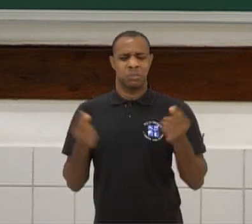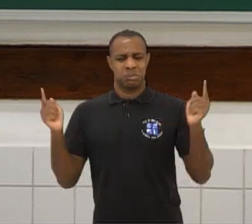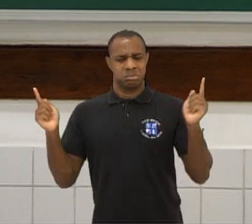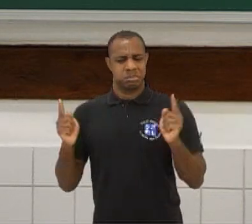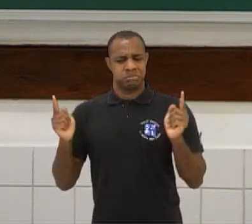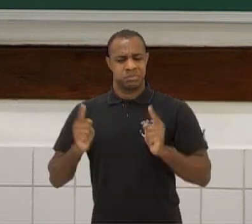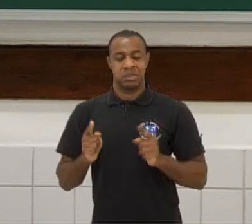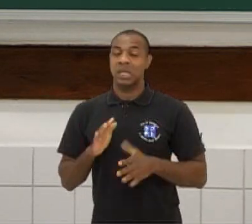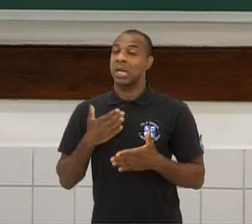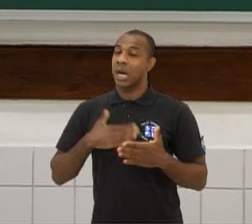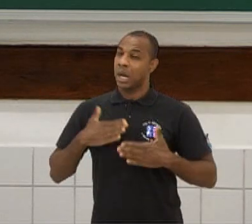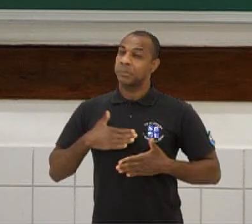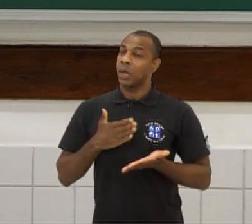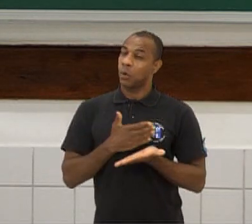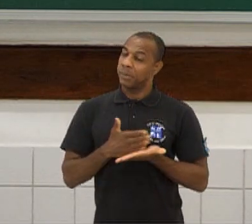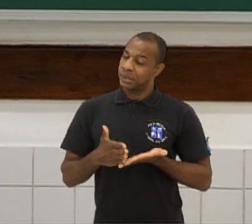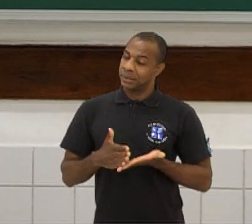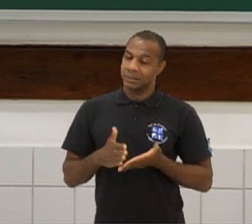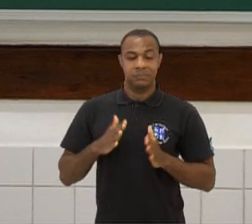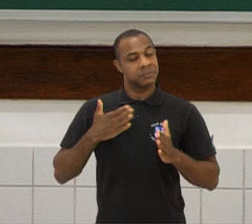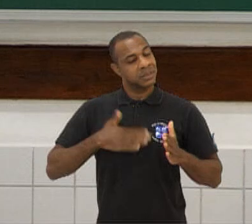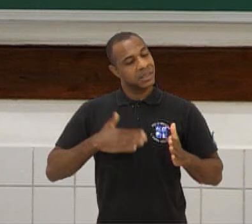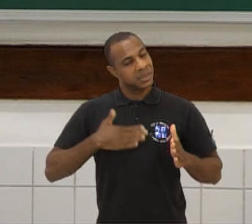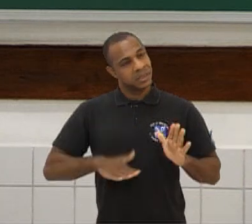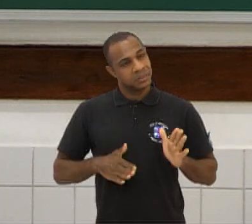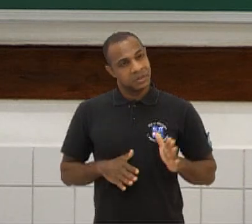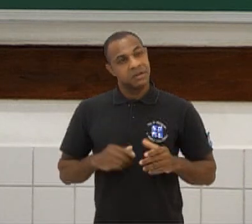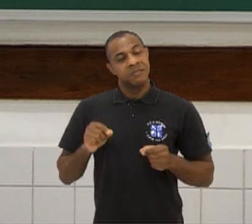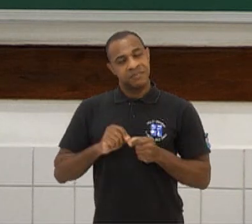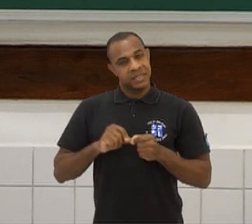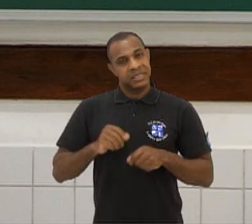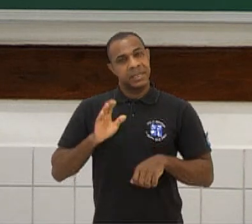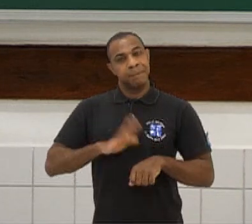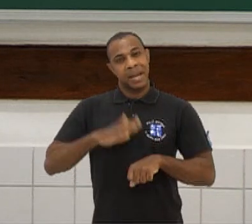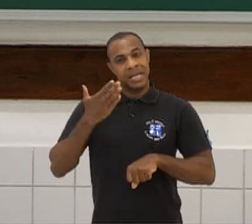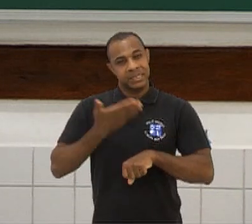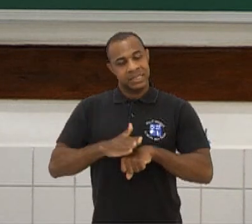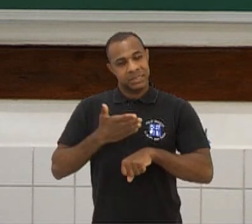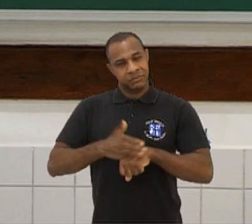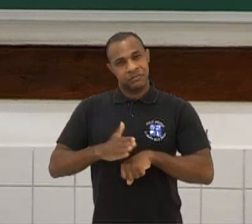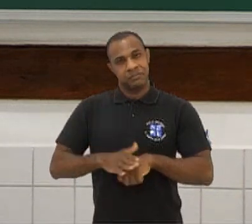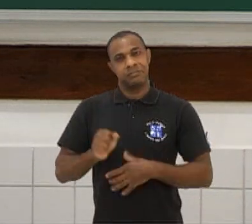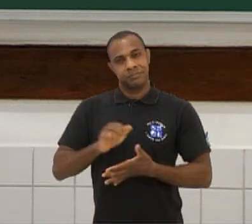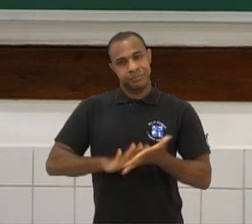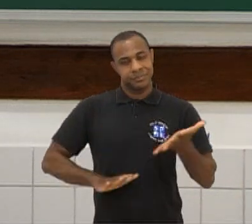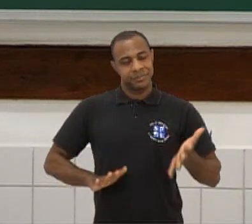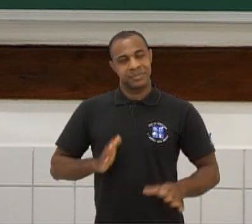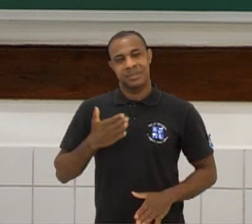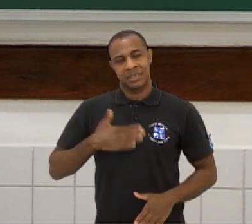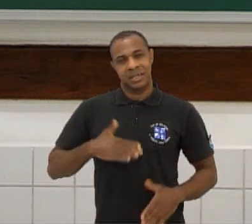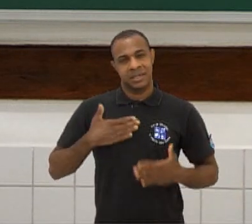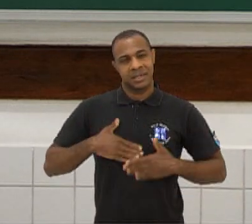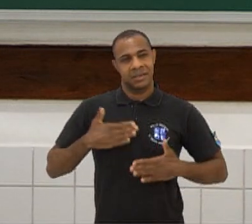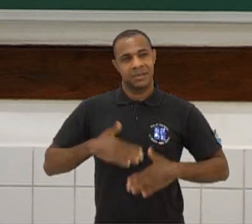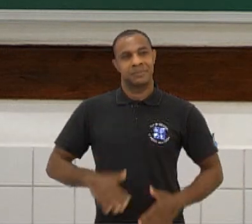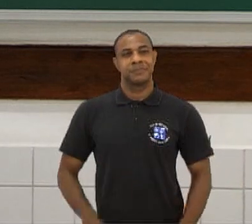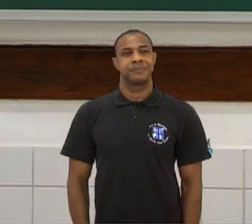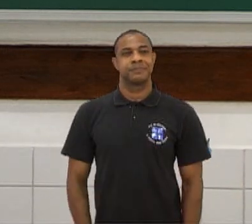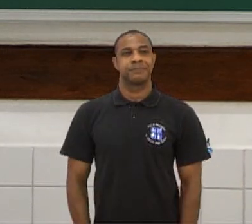gente, a gente está começando. A gente viu na aula passada e vamos fazer vários exercícios na aula de hoje. Podem ficar tranquilos, tá